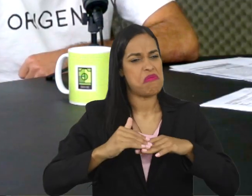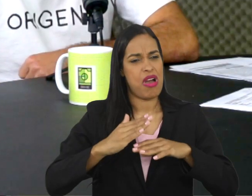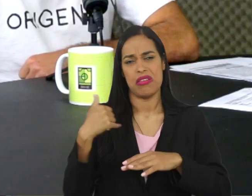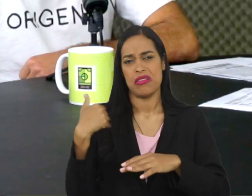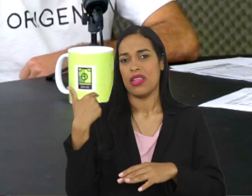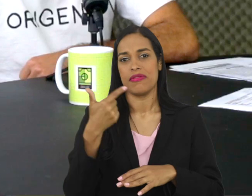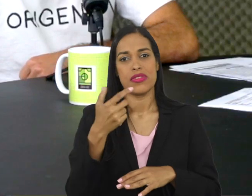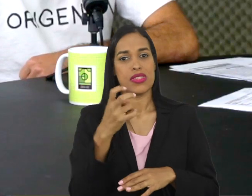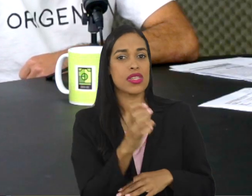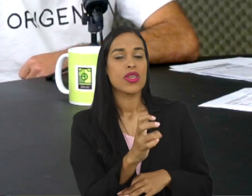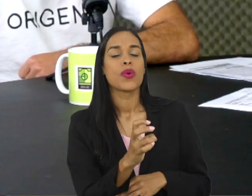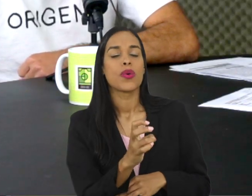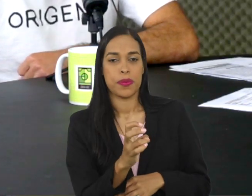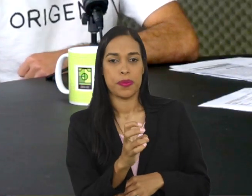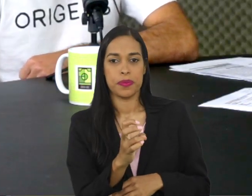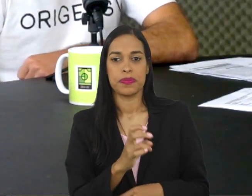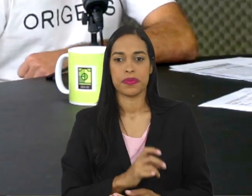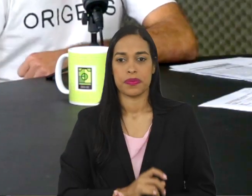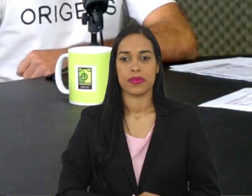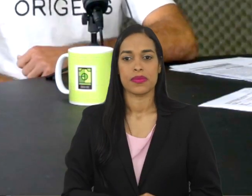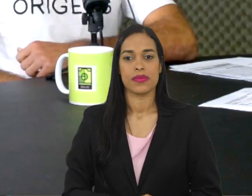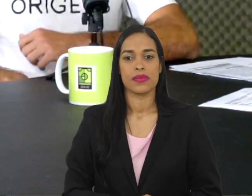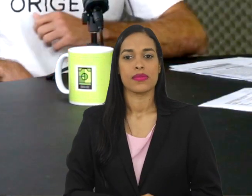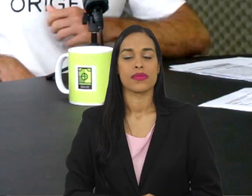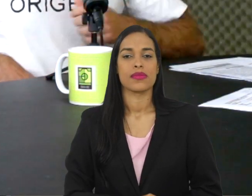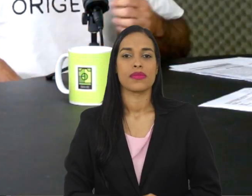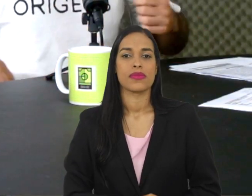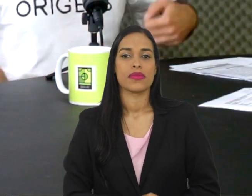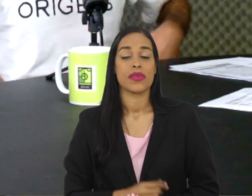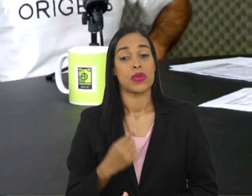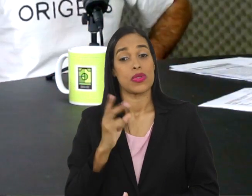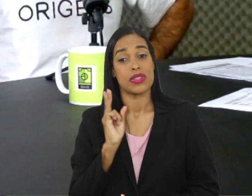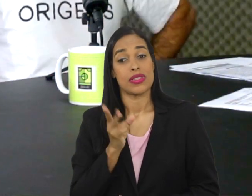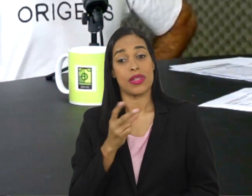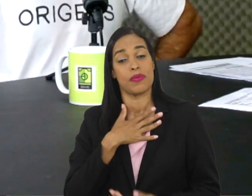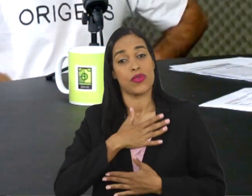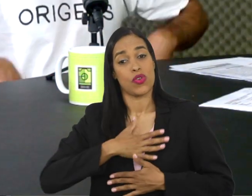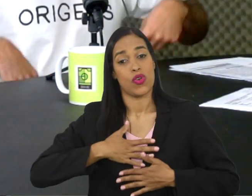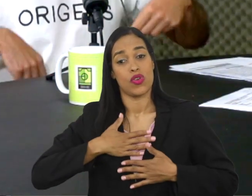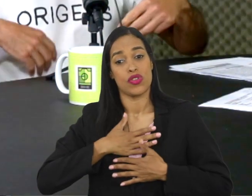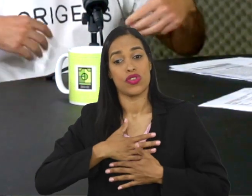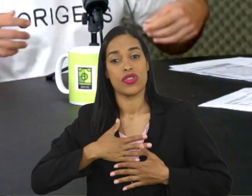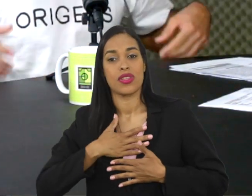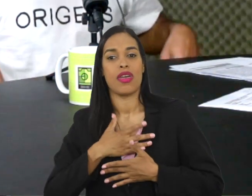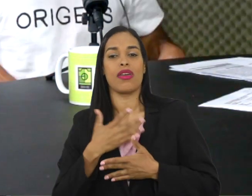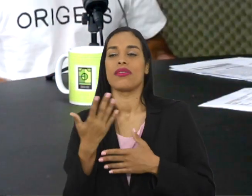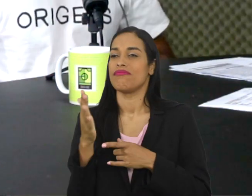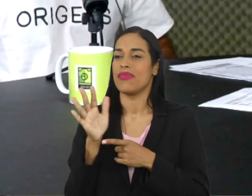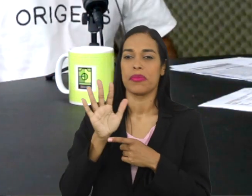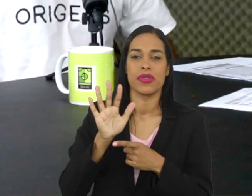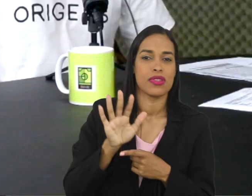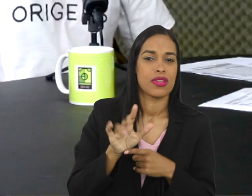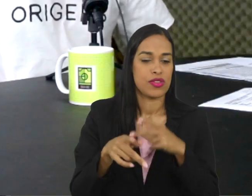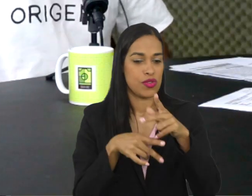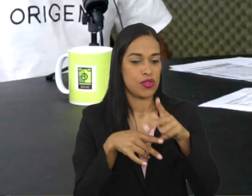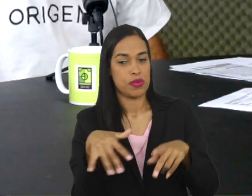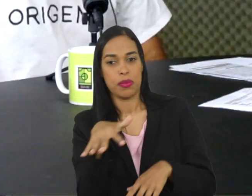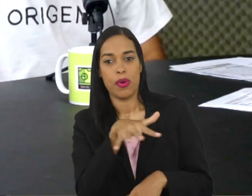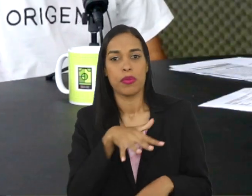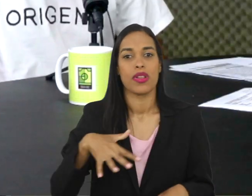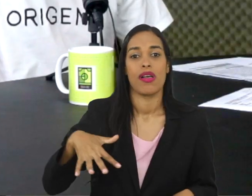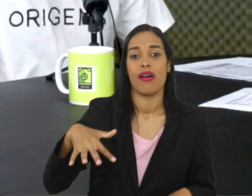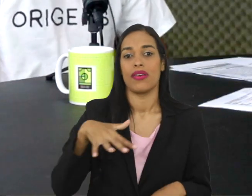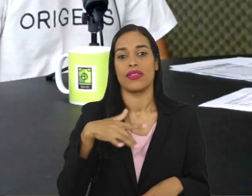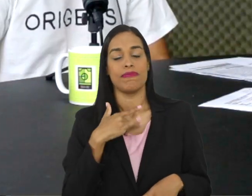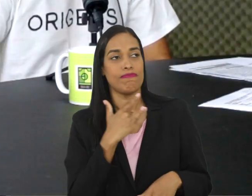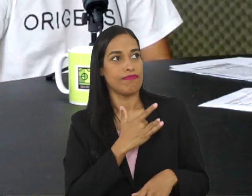né? Então, sempre gostei muito de manifestações populares. Lá, sou